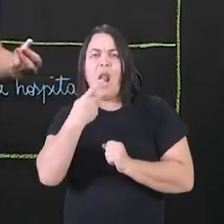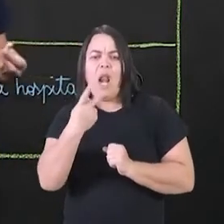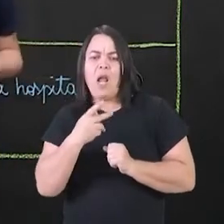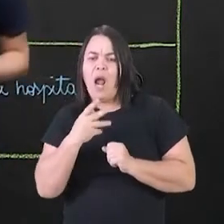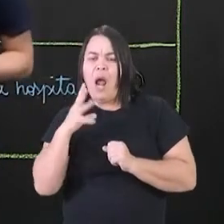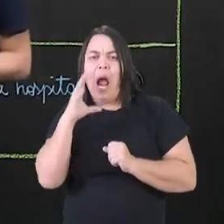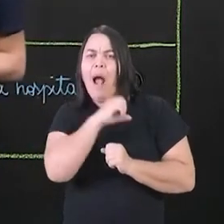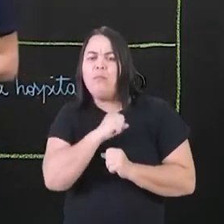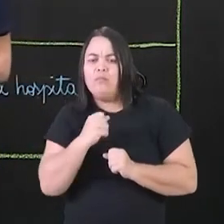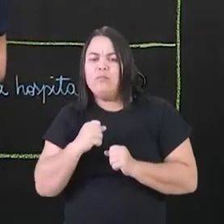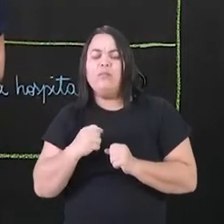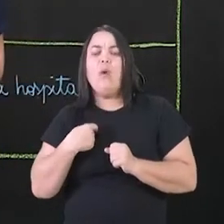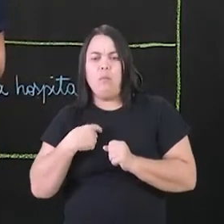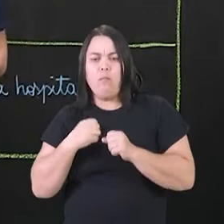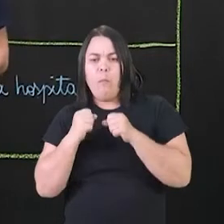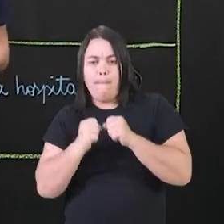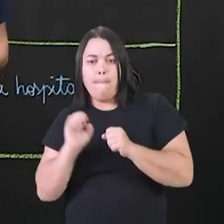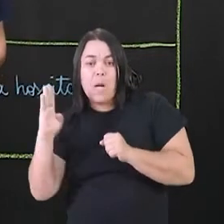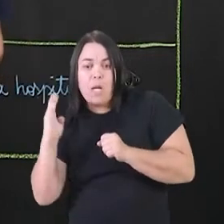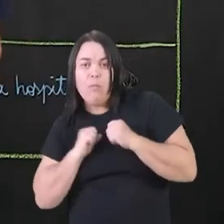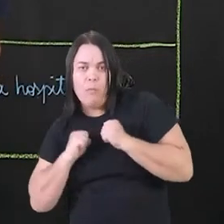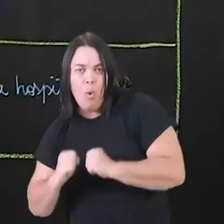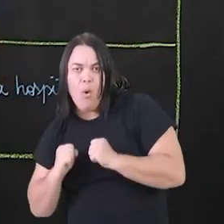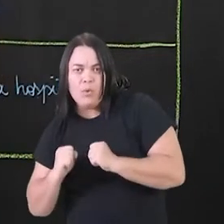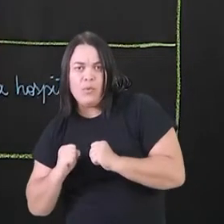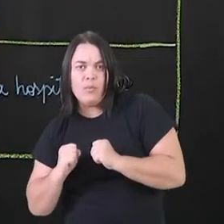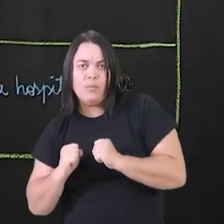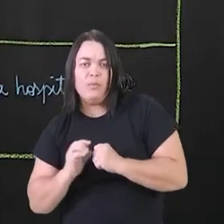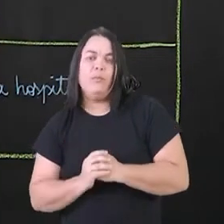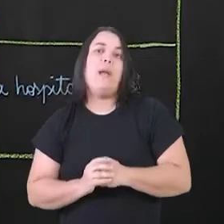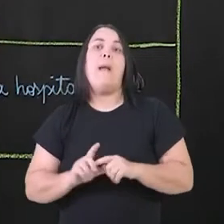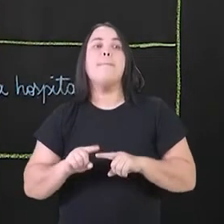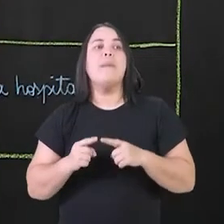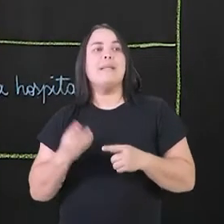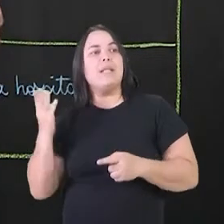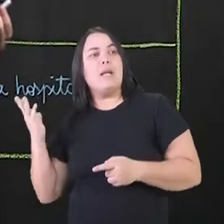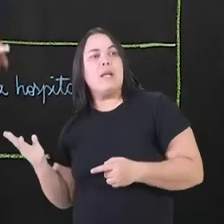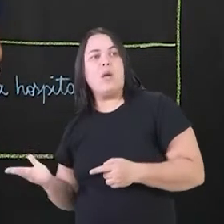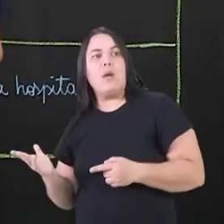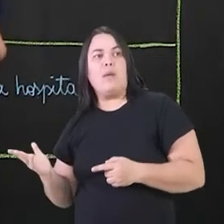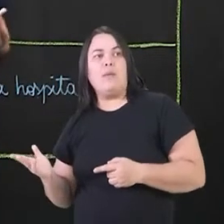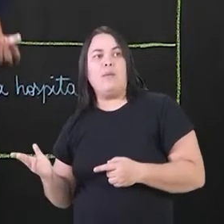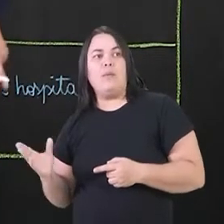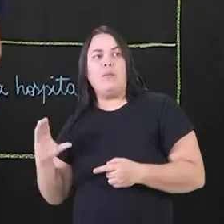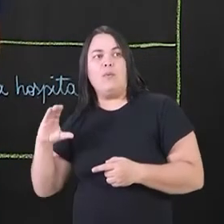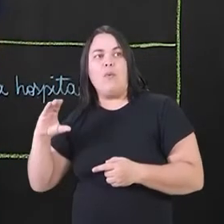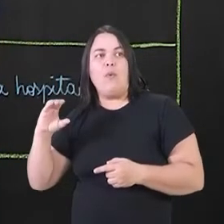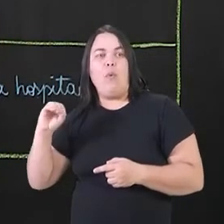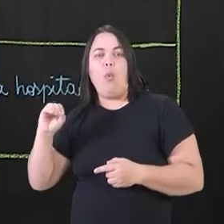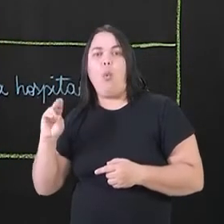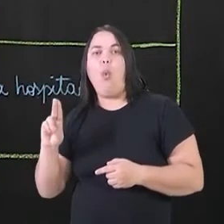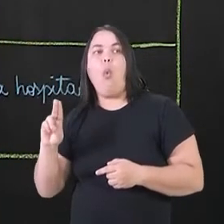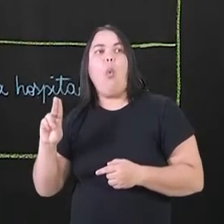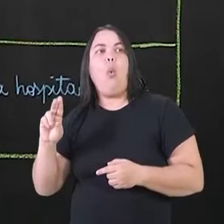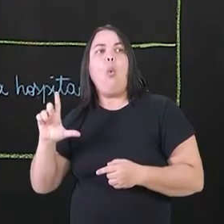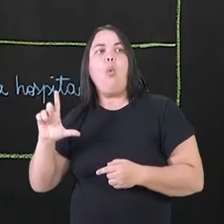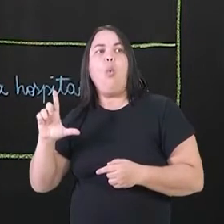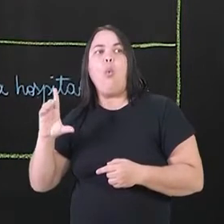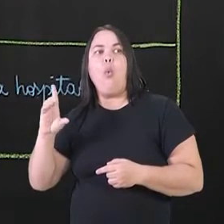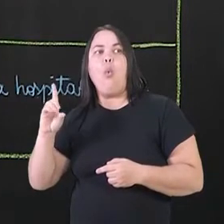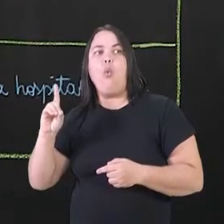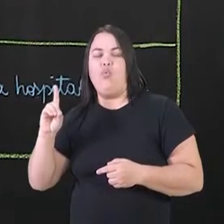concisa. Quando eu uso o could, eu estou sendo mais formal. Se você reparar, até em português é